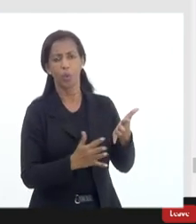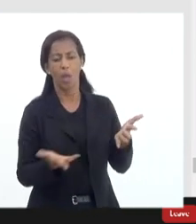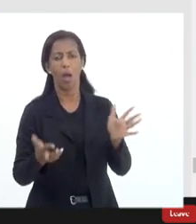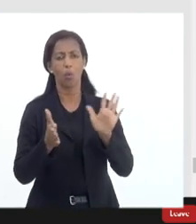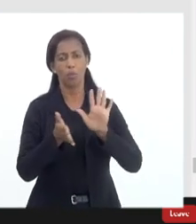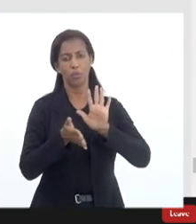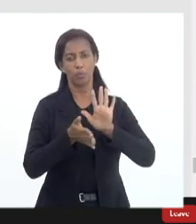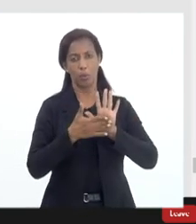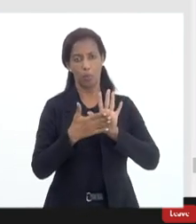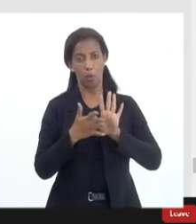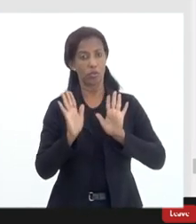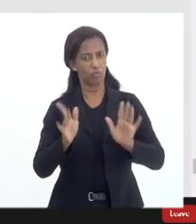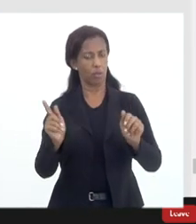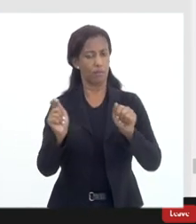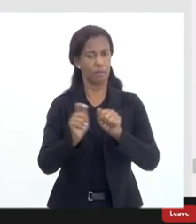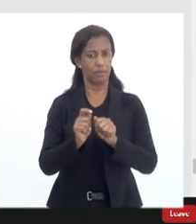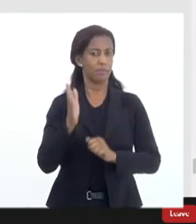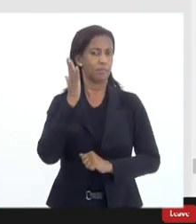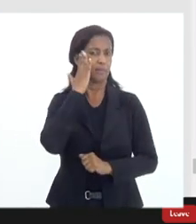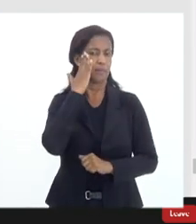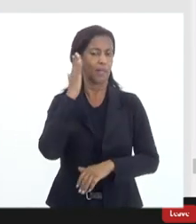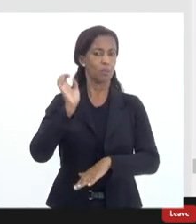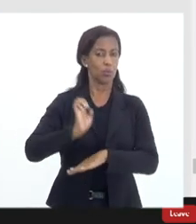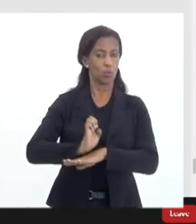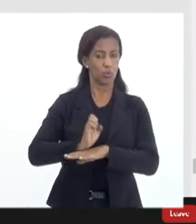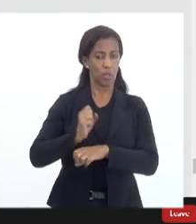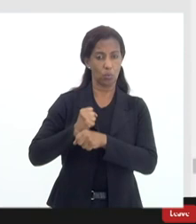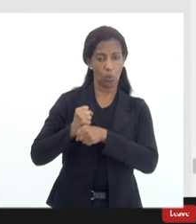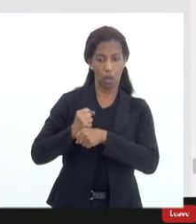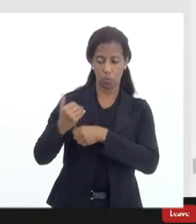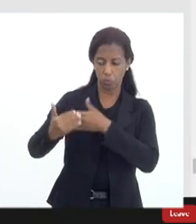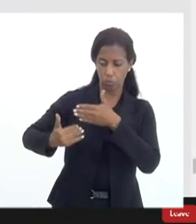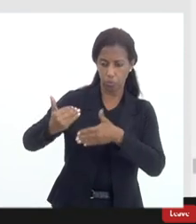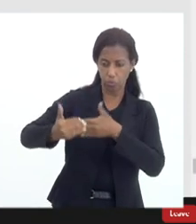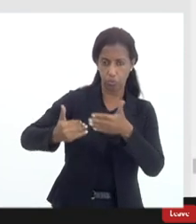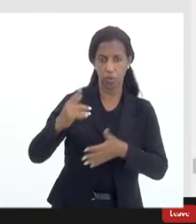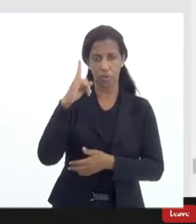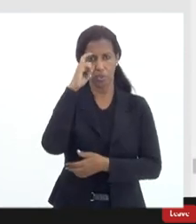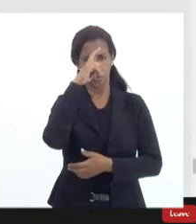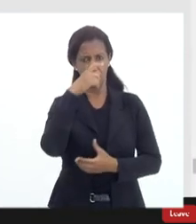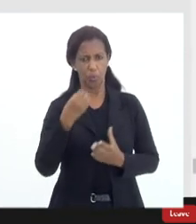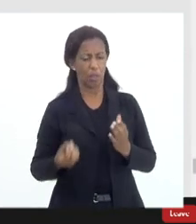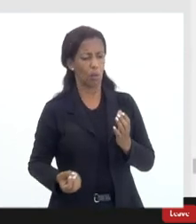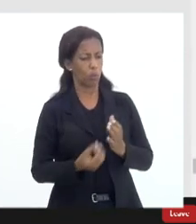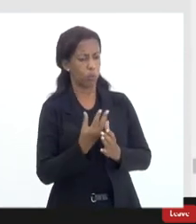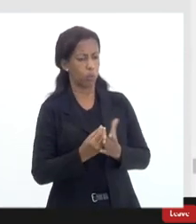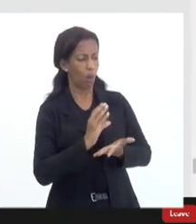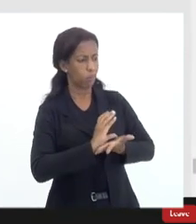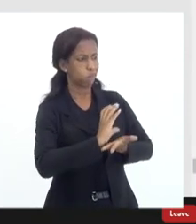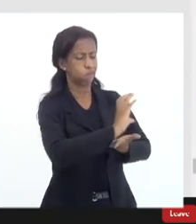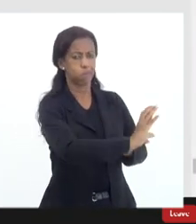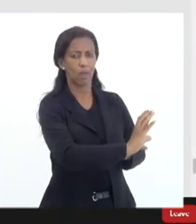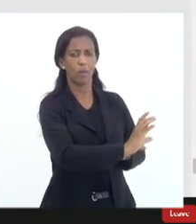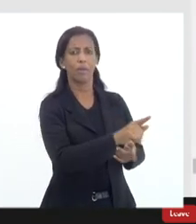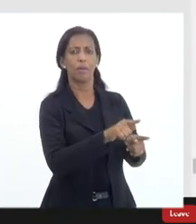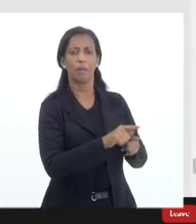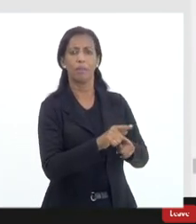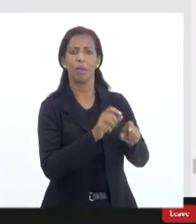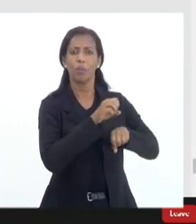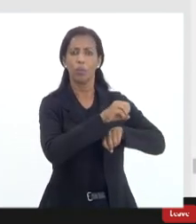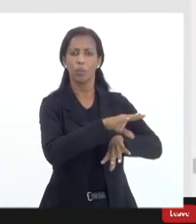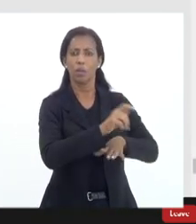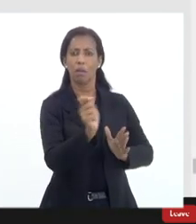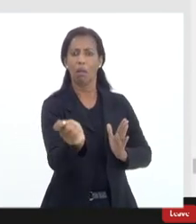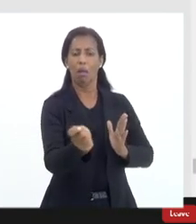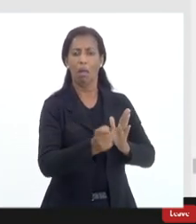das propostas que a gente fez. A gente sabe que o Estado, nos últimos anos, teve dificuldade, inclusive, para investir o mínimo constitucional na educação, o que levou à